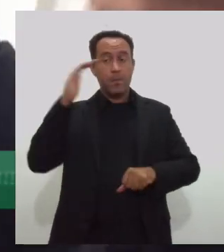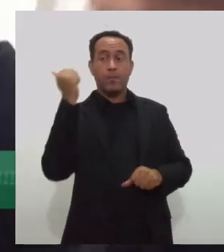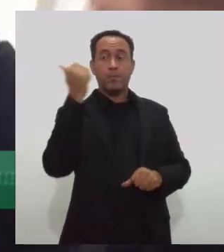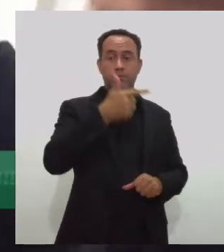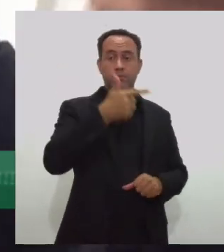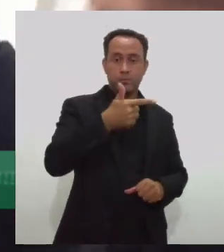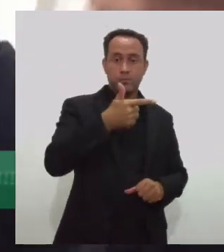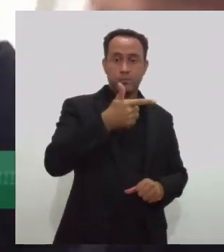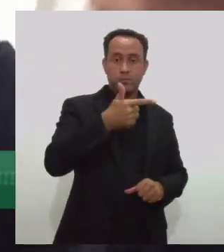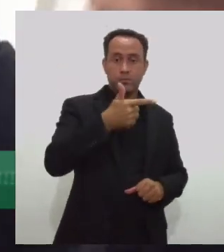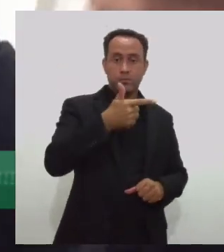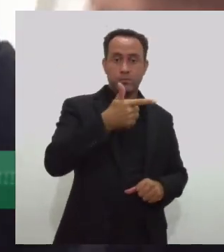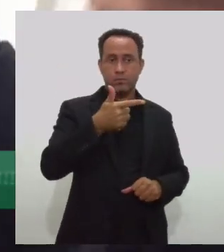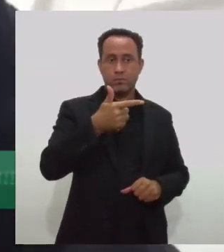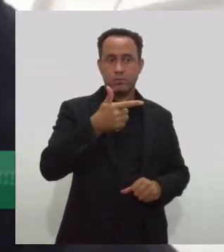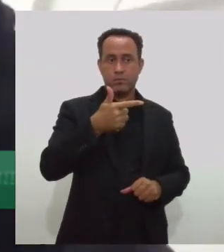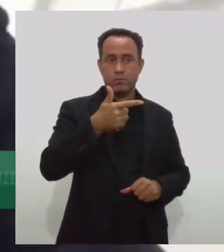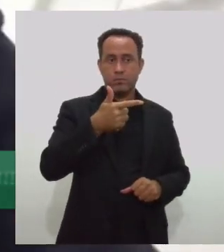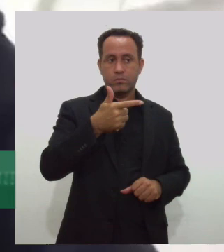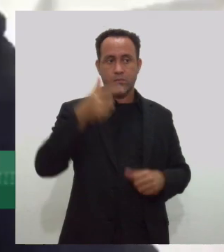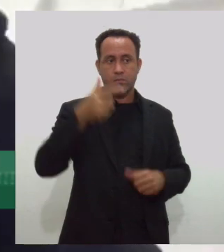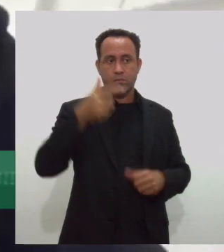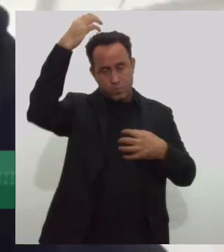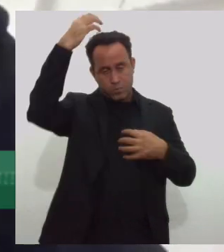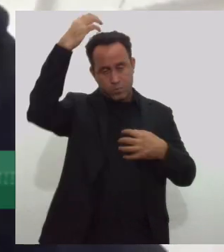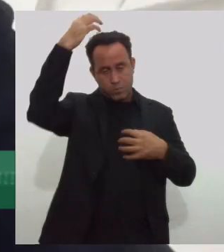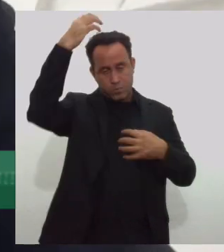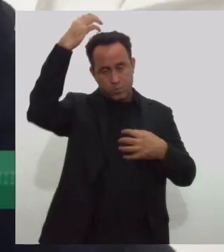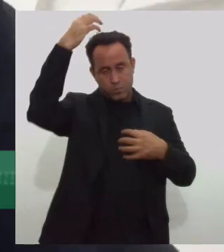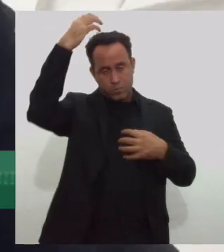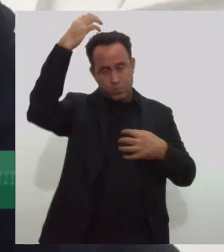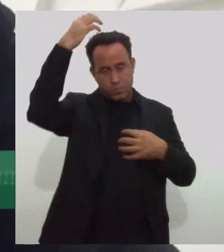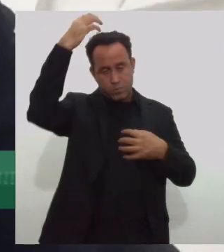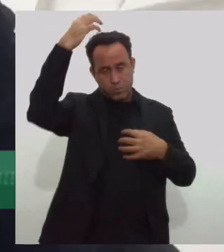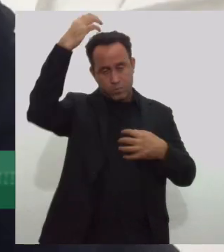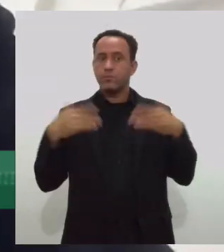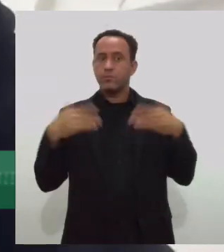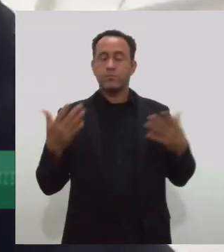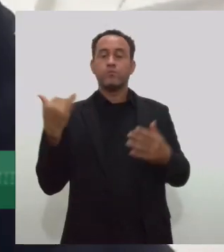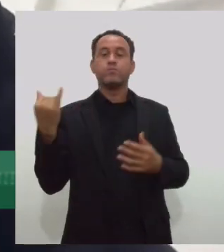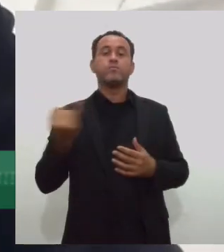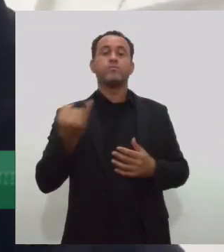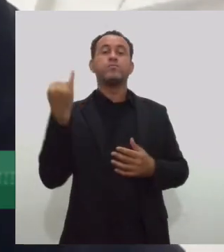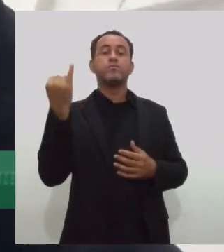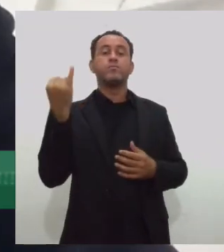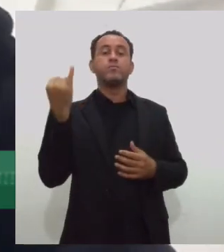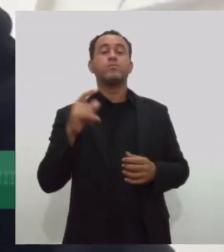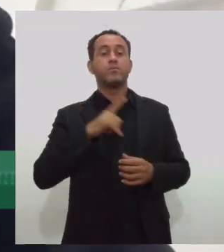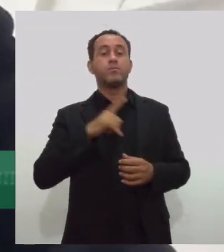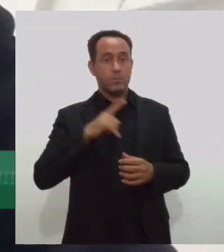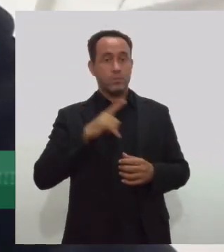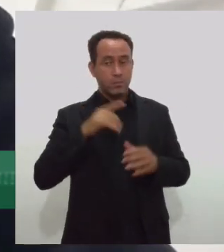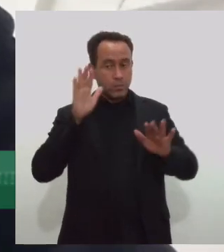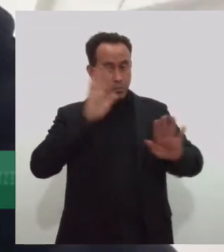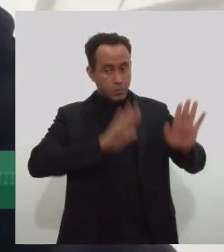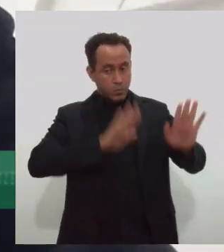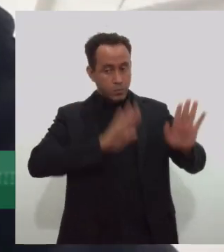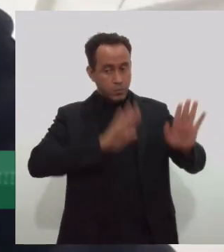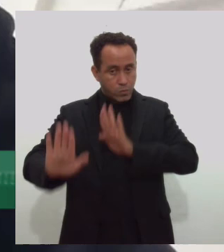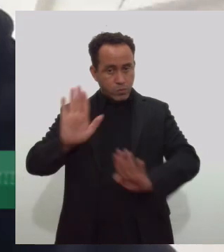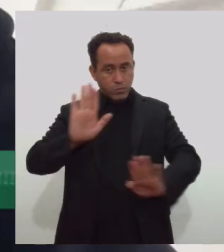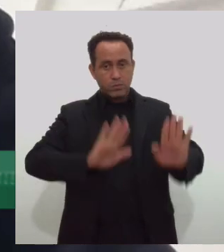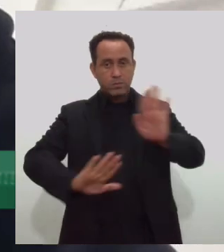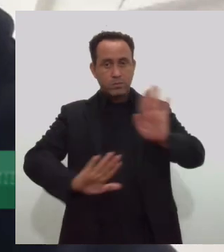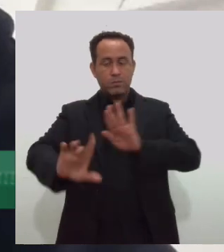a eliminação da forma culposa da improbidade administrativa. Então, é muito importante que nós estejamos bem atentos a